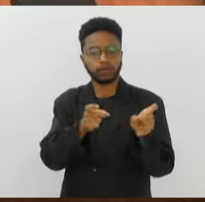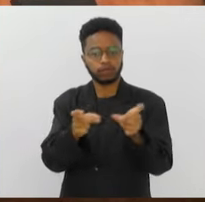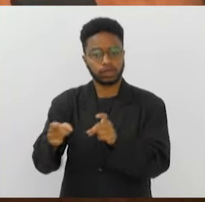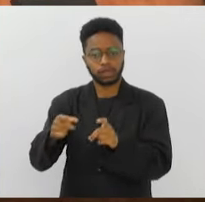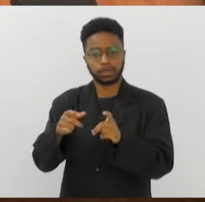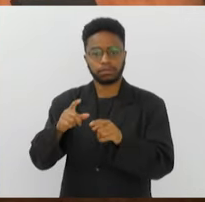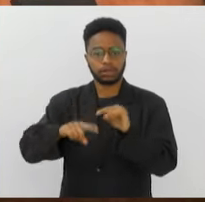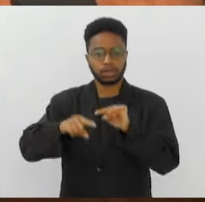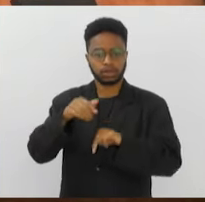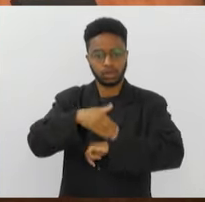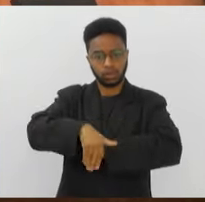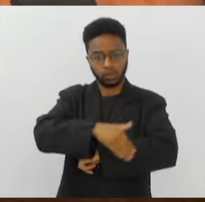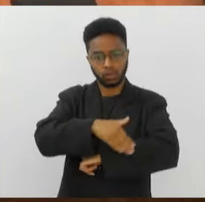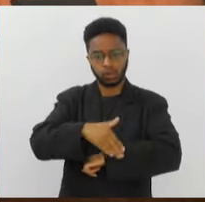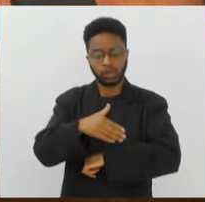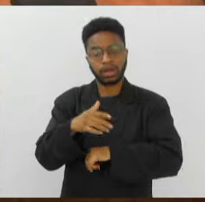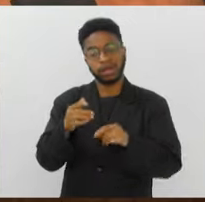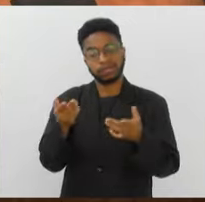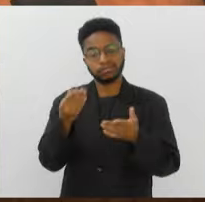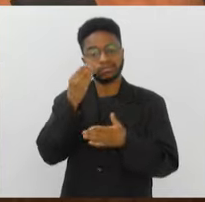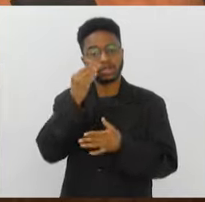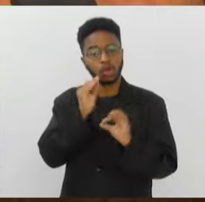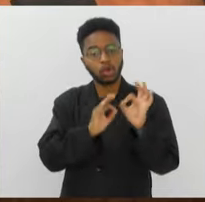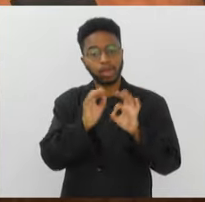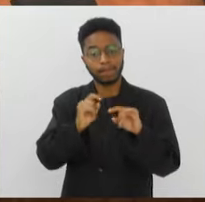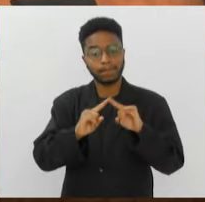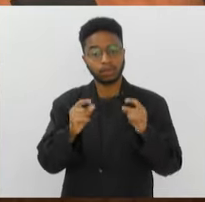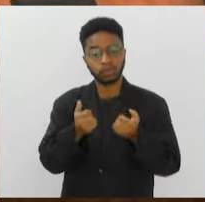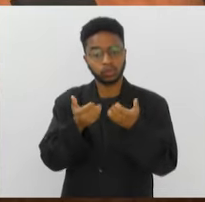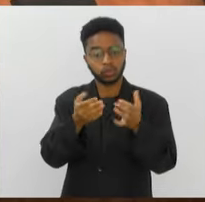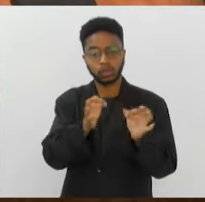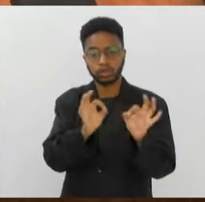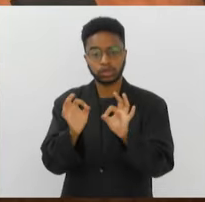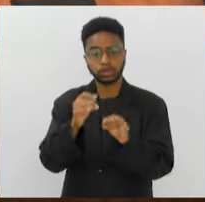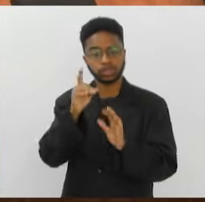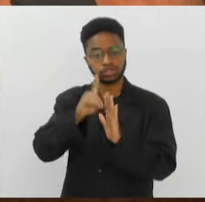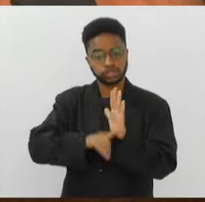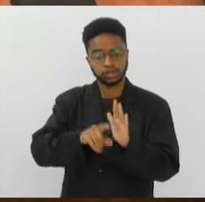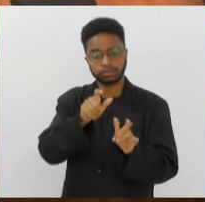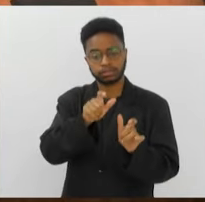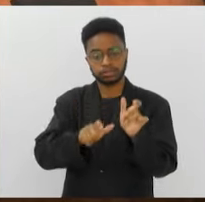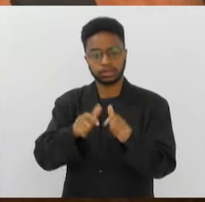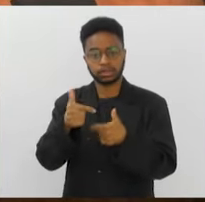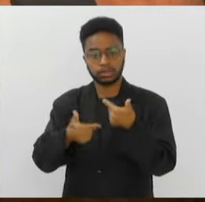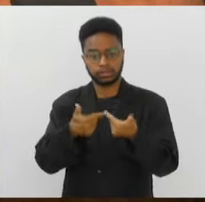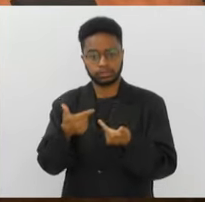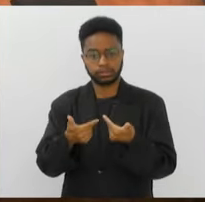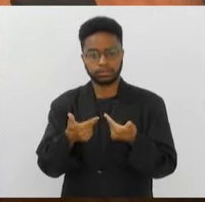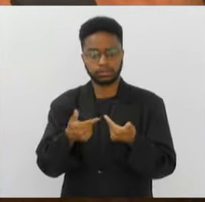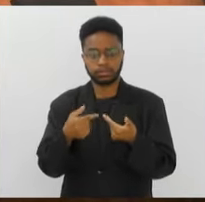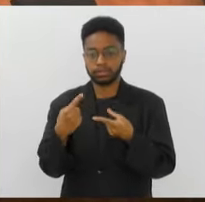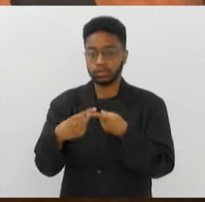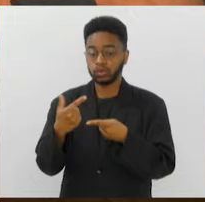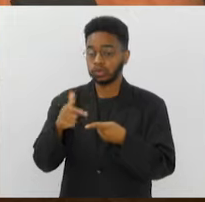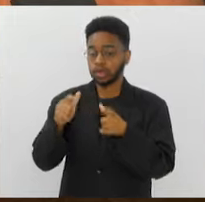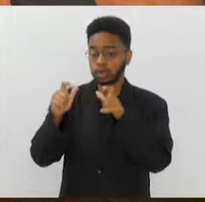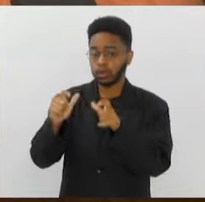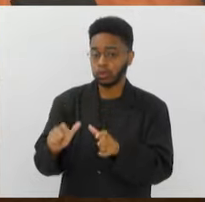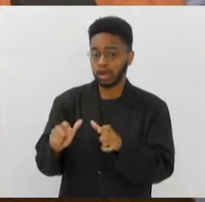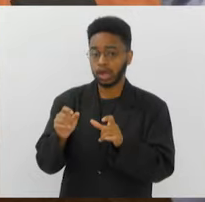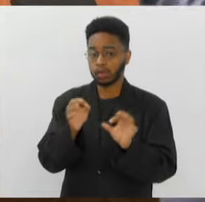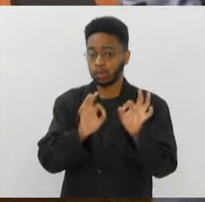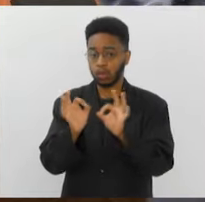trabalhar, vamos ordenar, mas também não dão o direito ao ambulante de trabalhar. Não dão um espaço, não